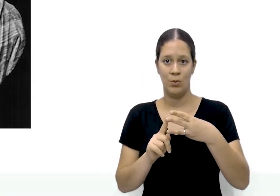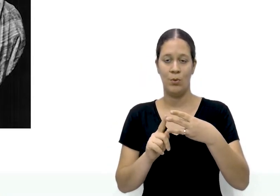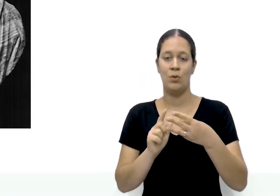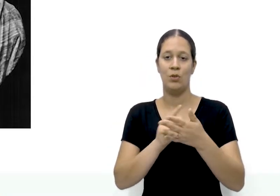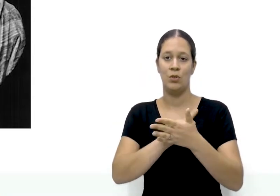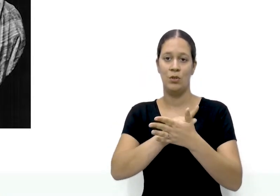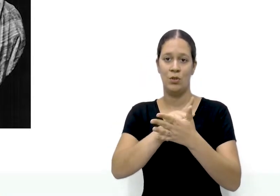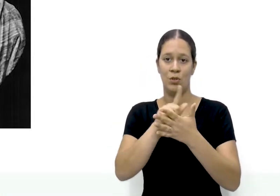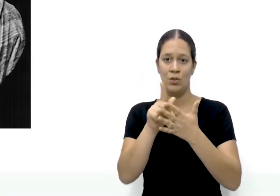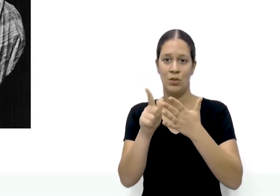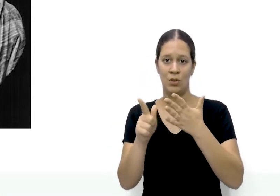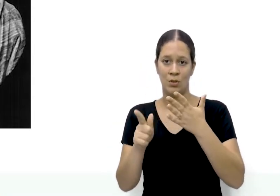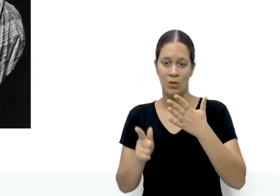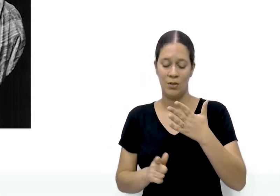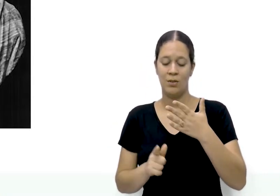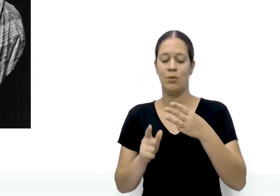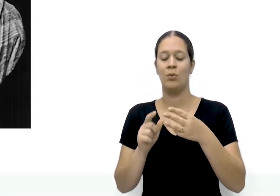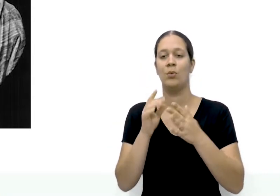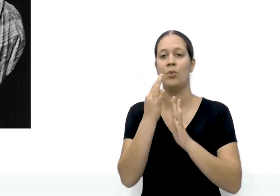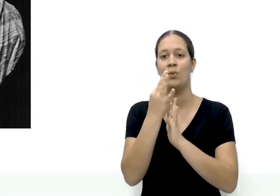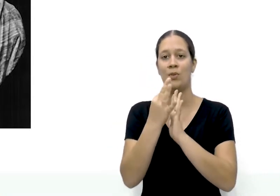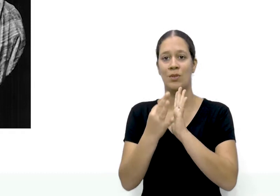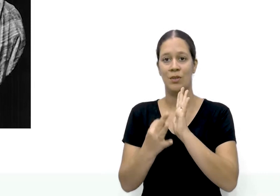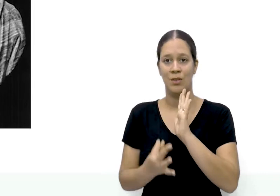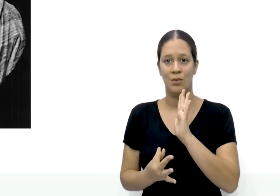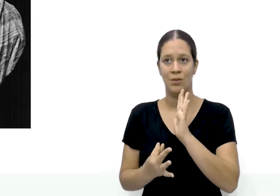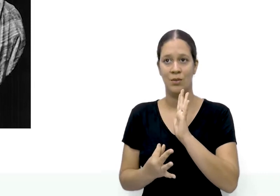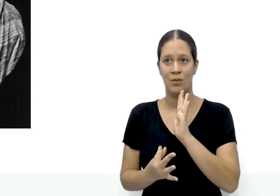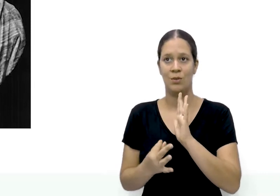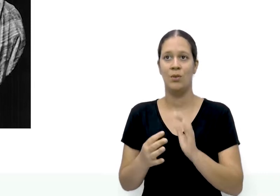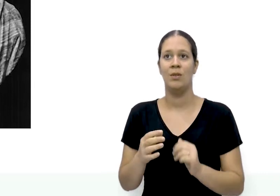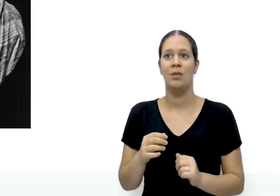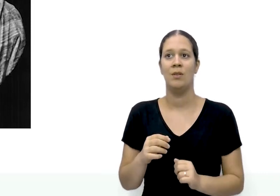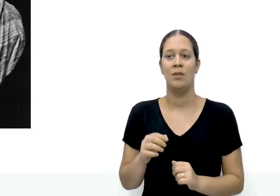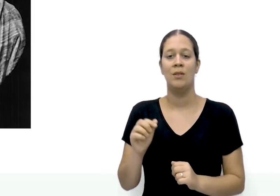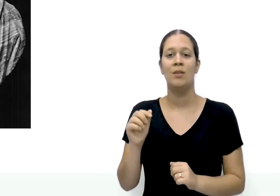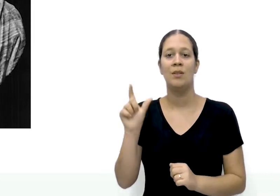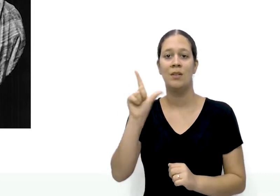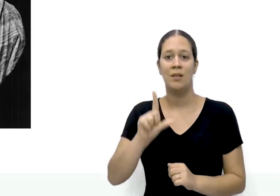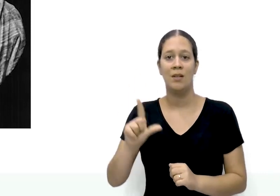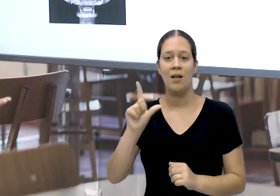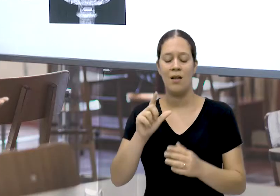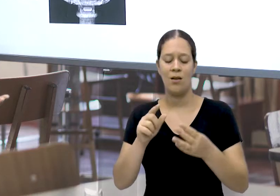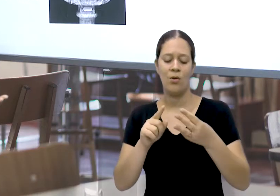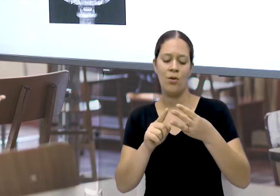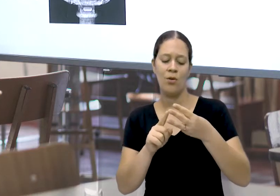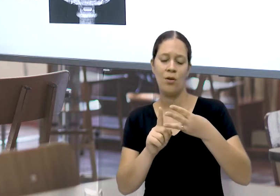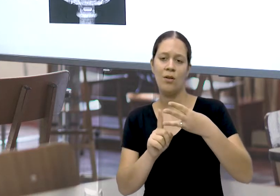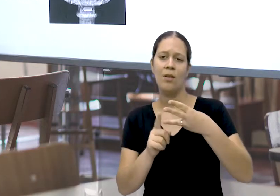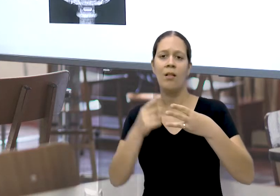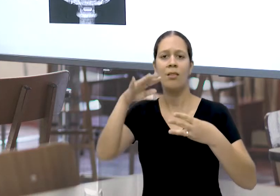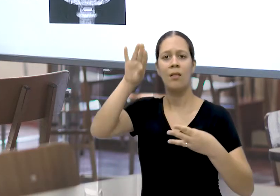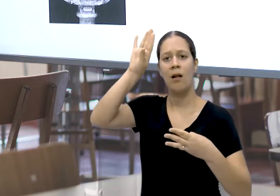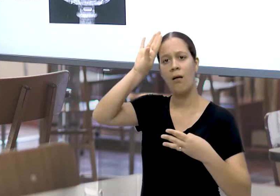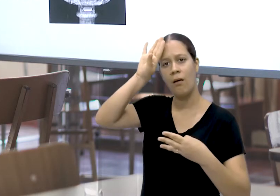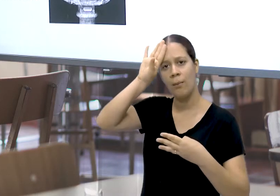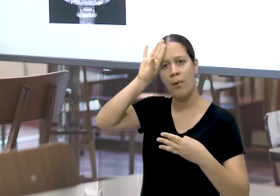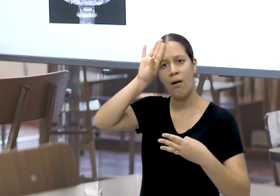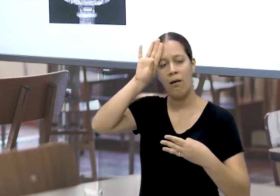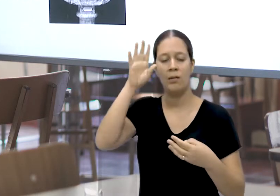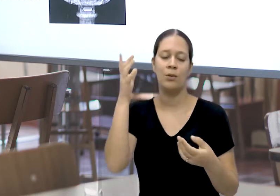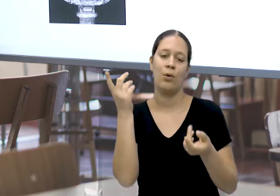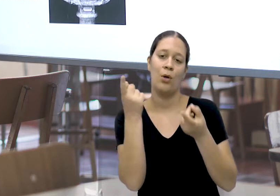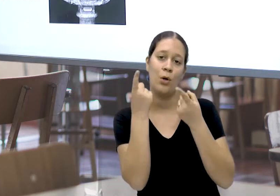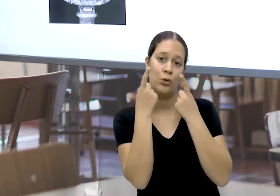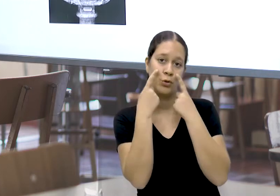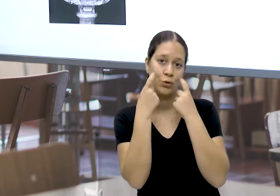texto? Texto é toda e qualquer forma de expressão humana. Eu estou me expressando com vocês